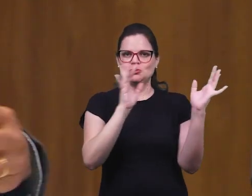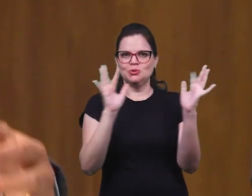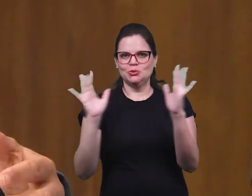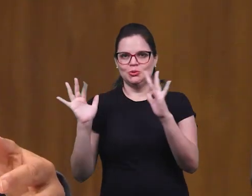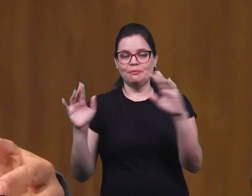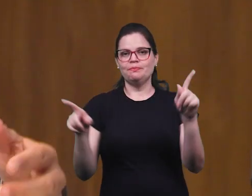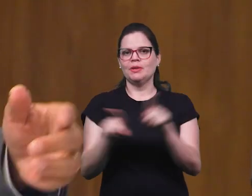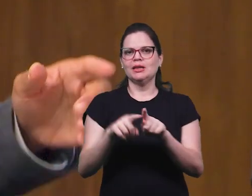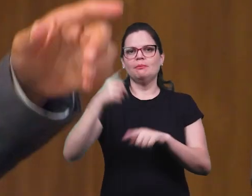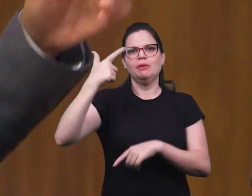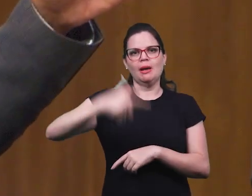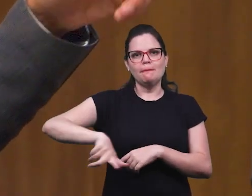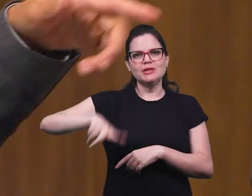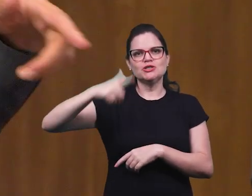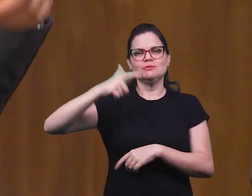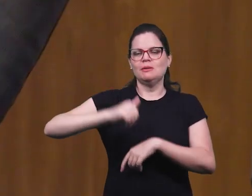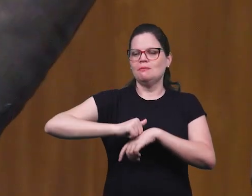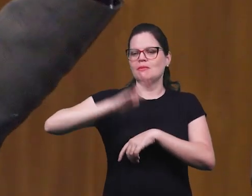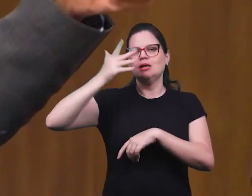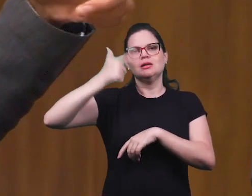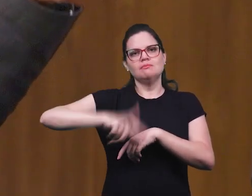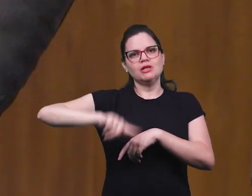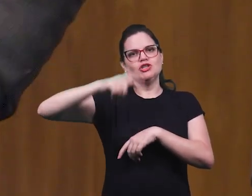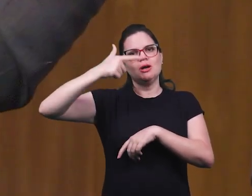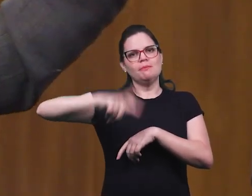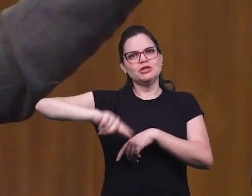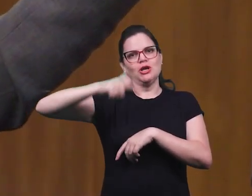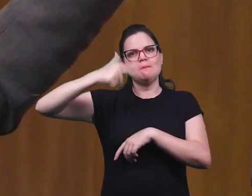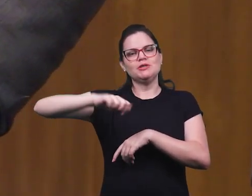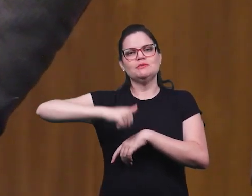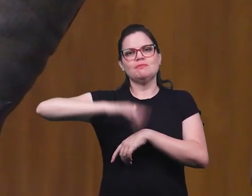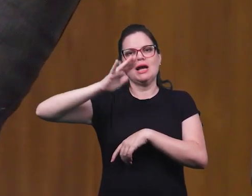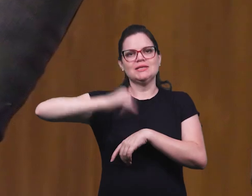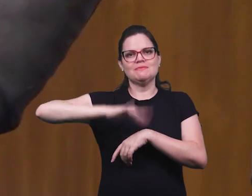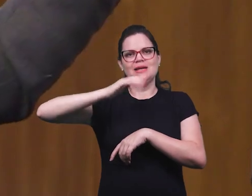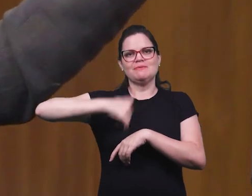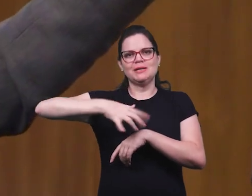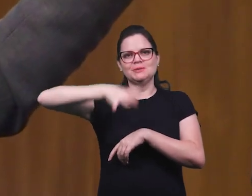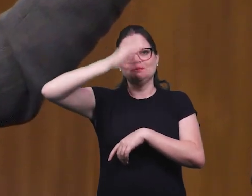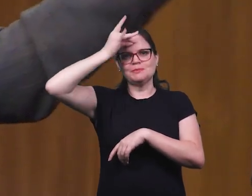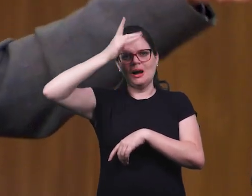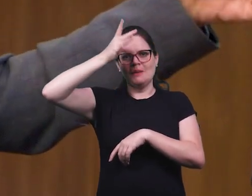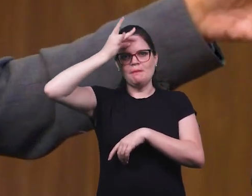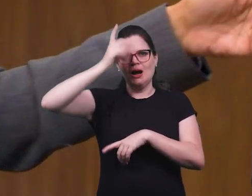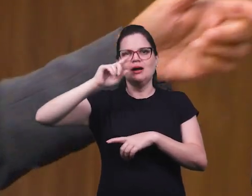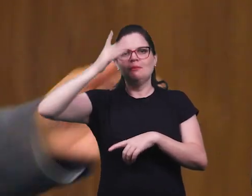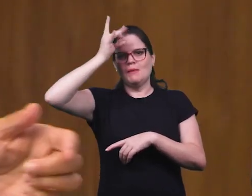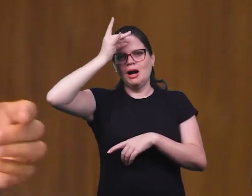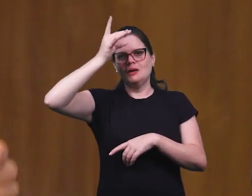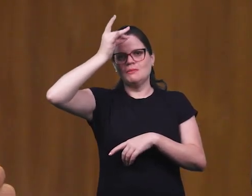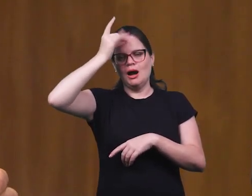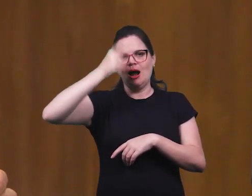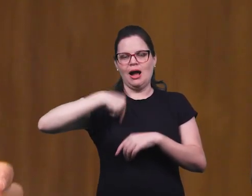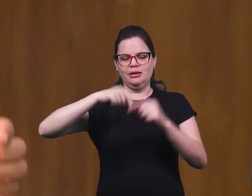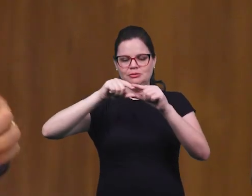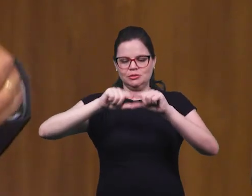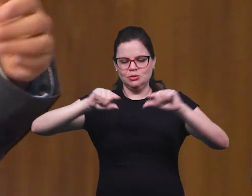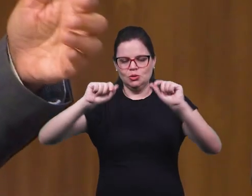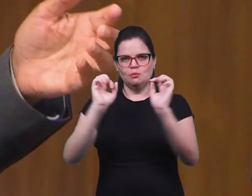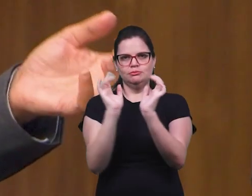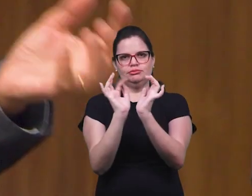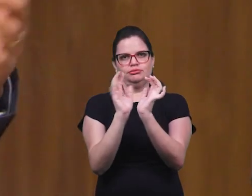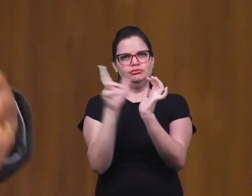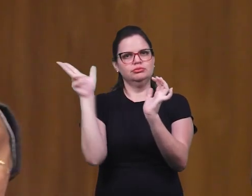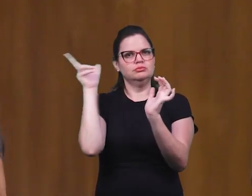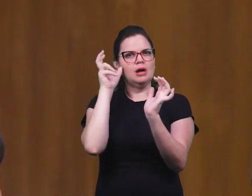é a repetição. Quanto mais a gente vai repetindo, mais esse sinal vai se processando no córtex auditivo e